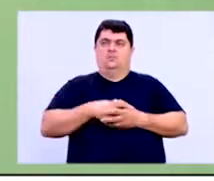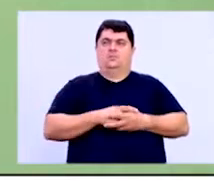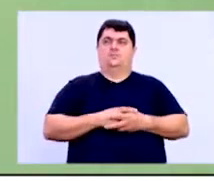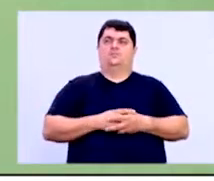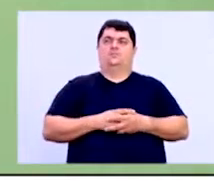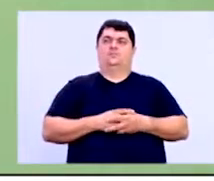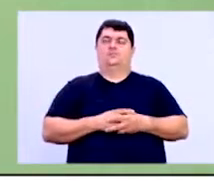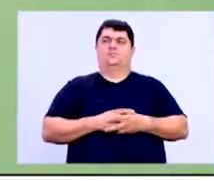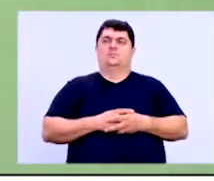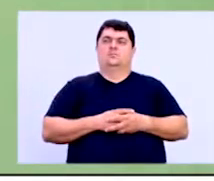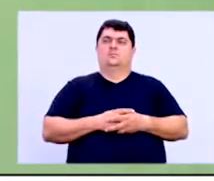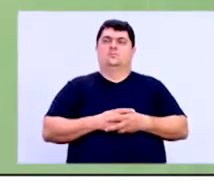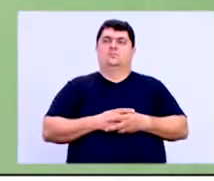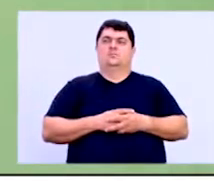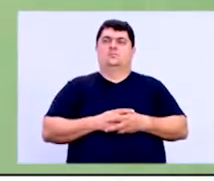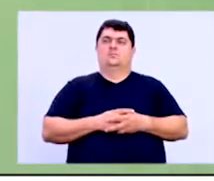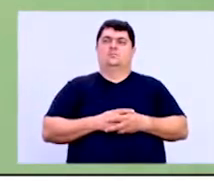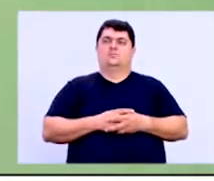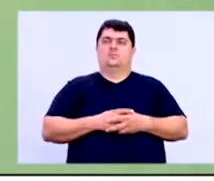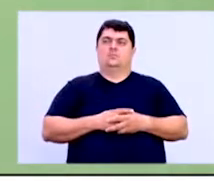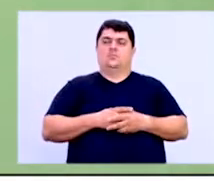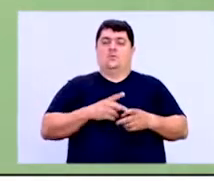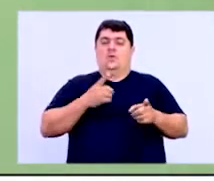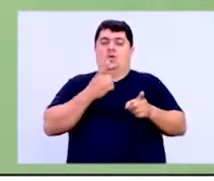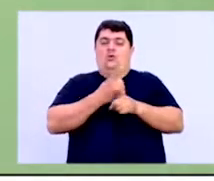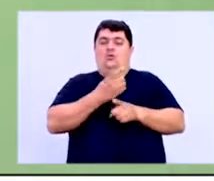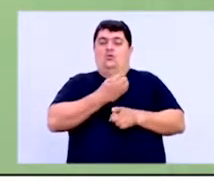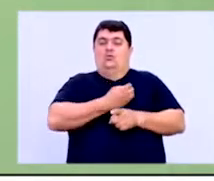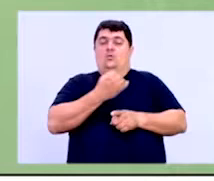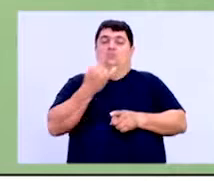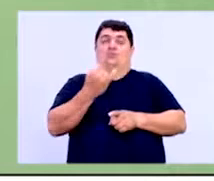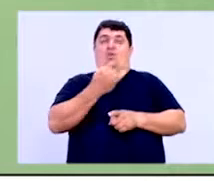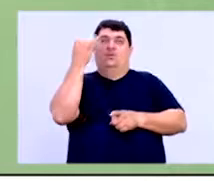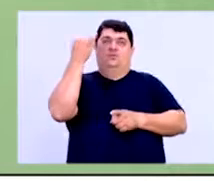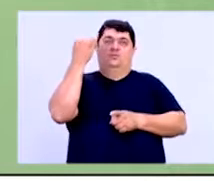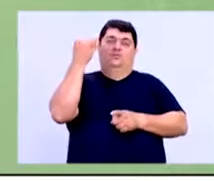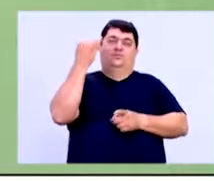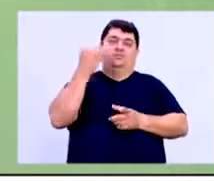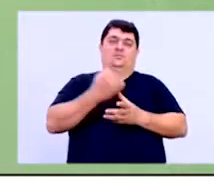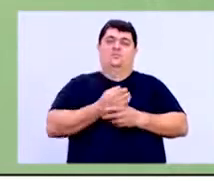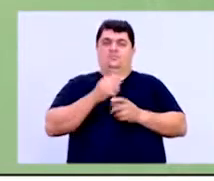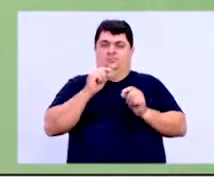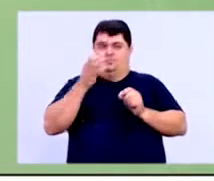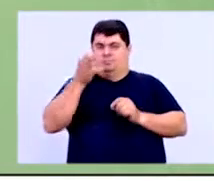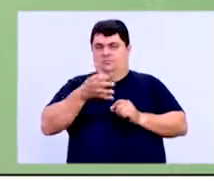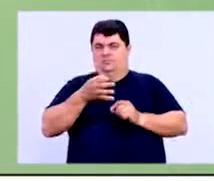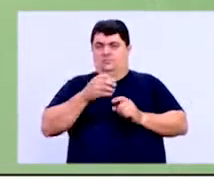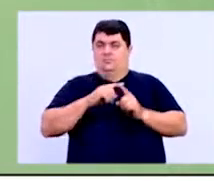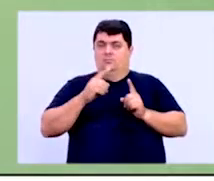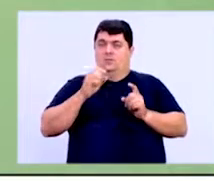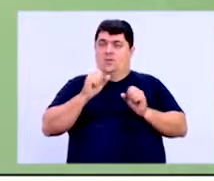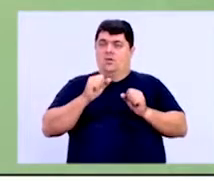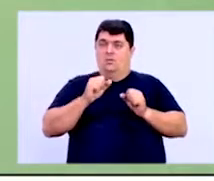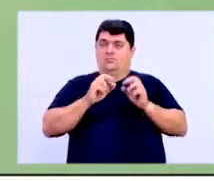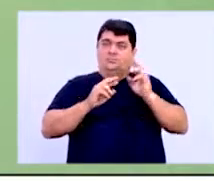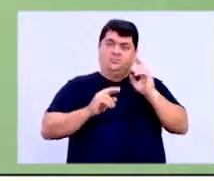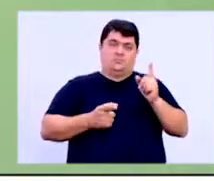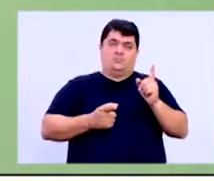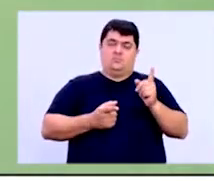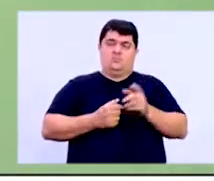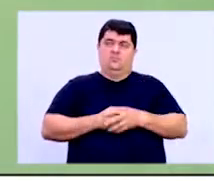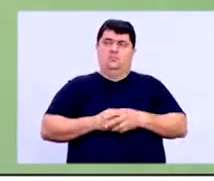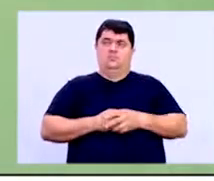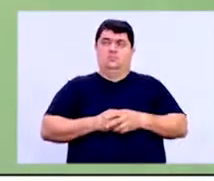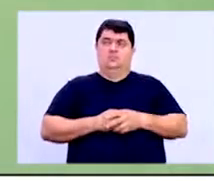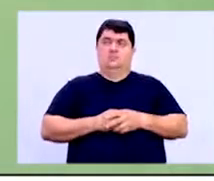0,4435. Então, a gente achou um número mágico. Esse aqui é um número mágico, certo? Mas também podemos fazer por outra